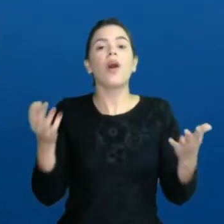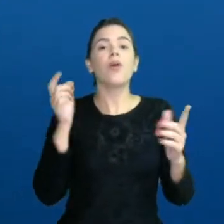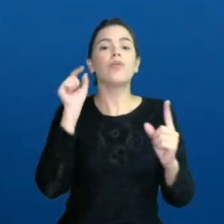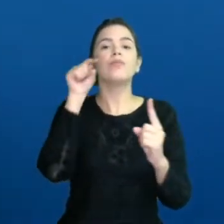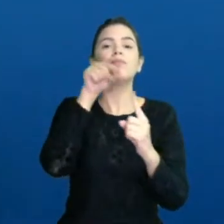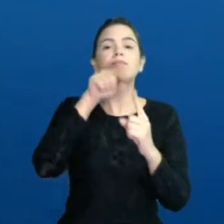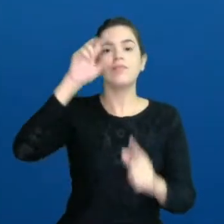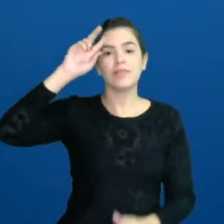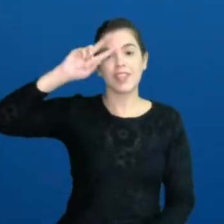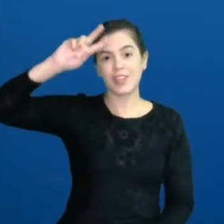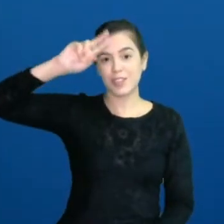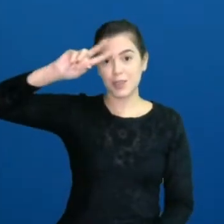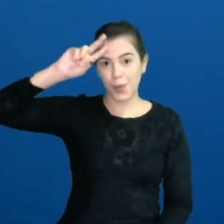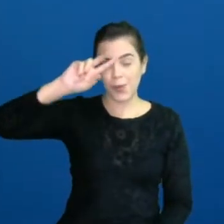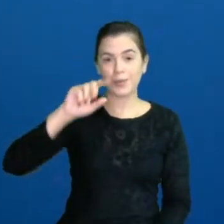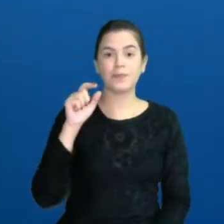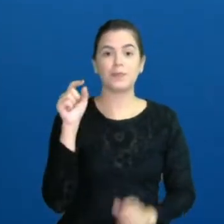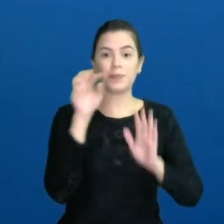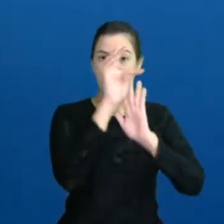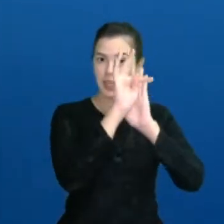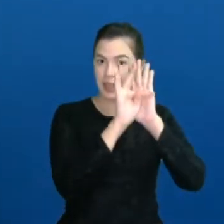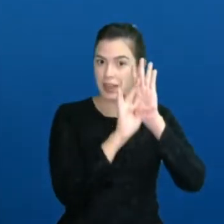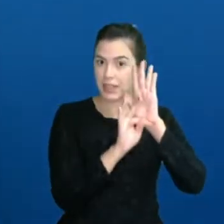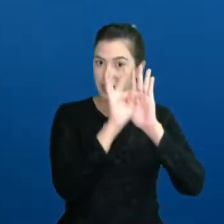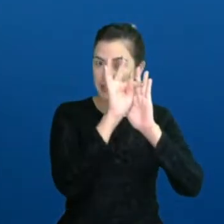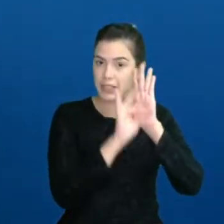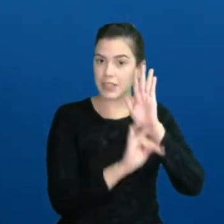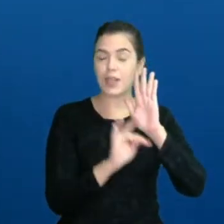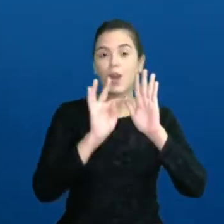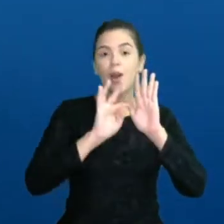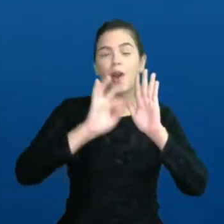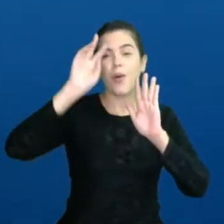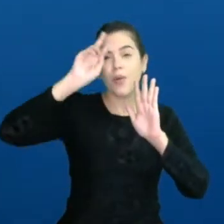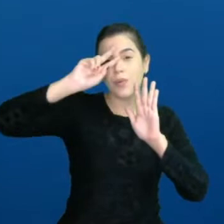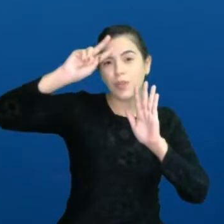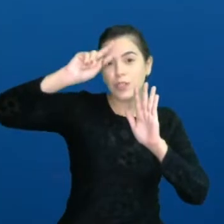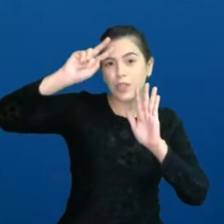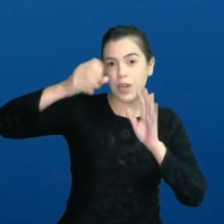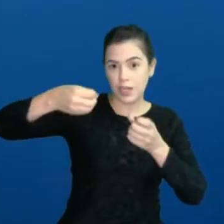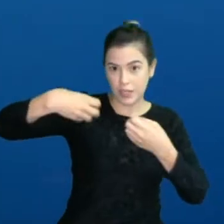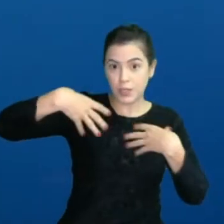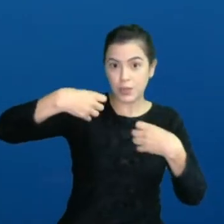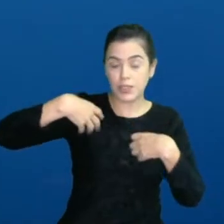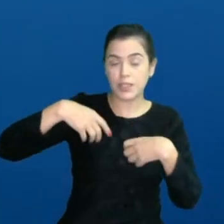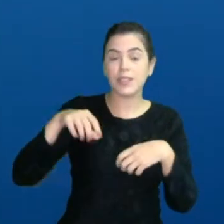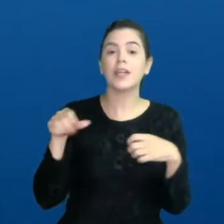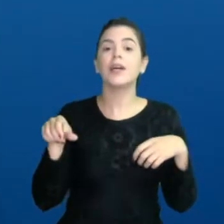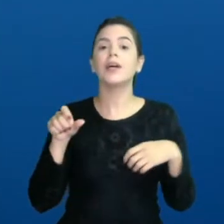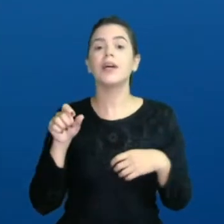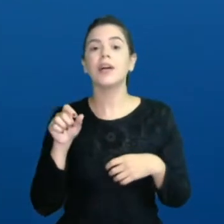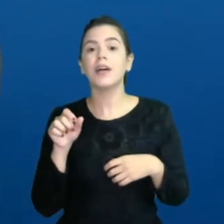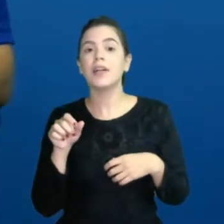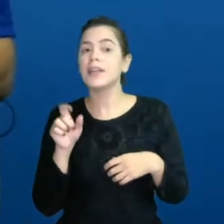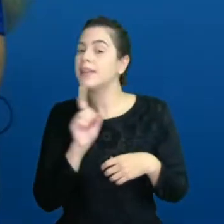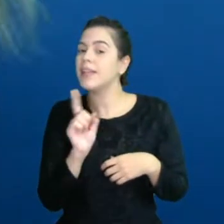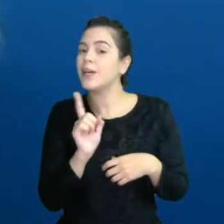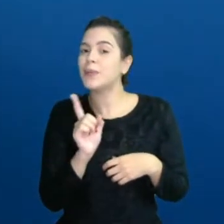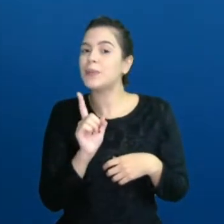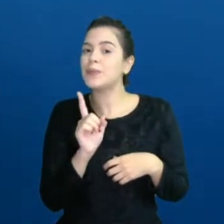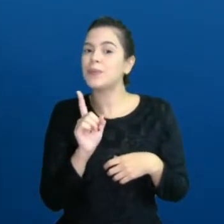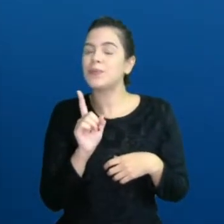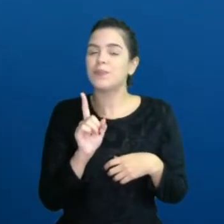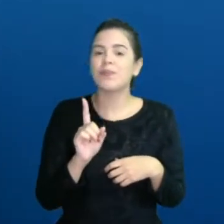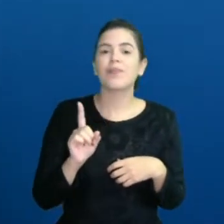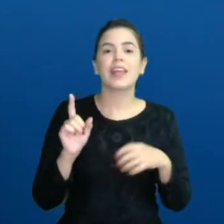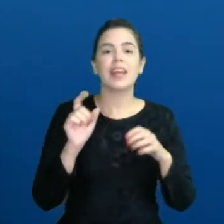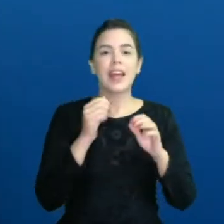história. Esse textinho aqui é uma historinha que nos ensina alguma coisa? Não.